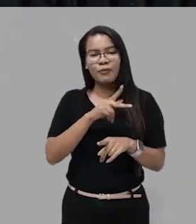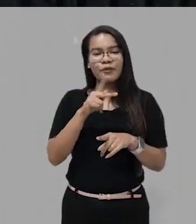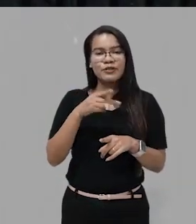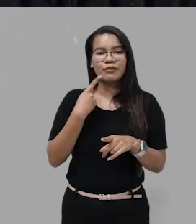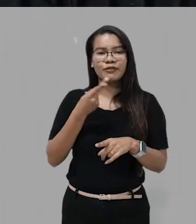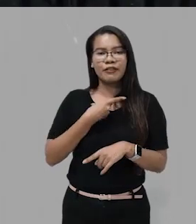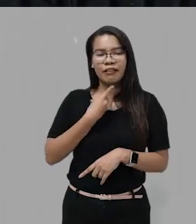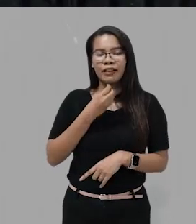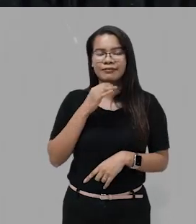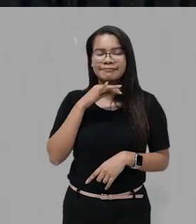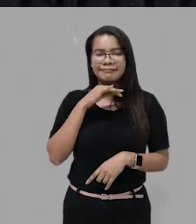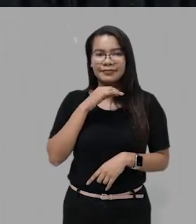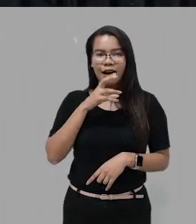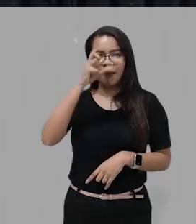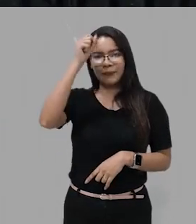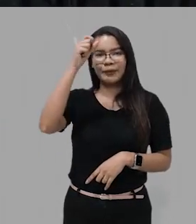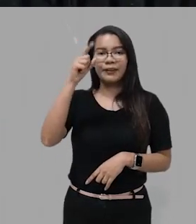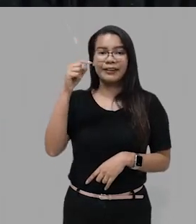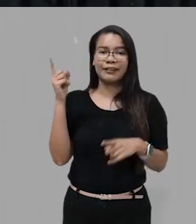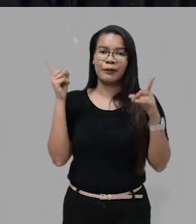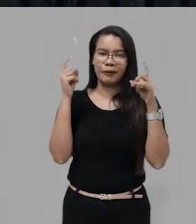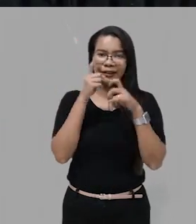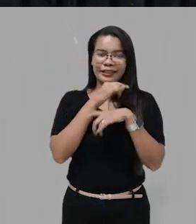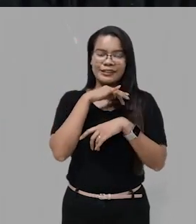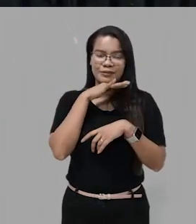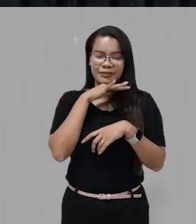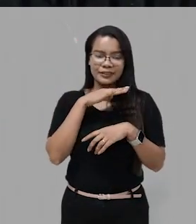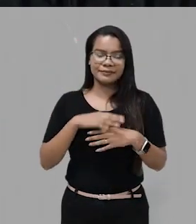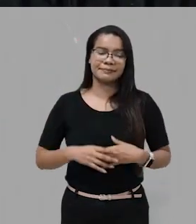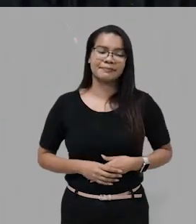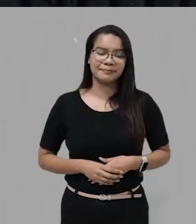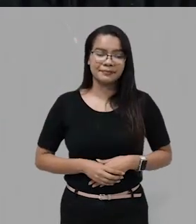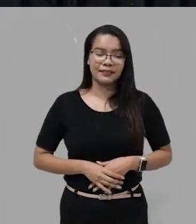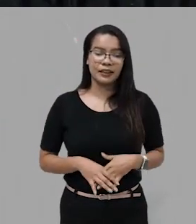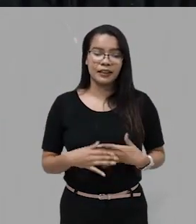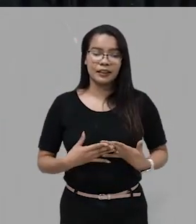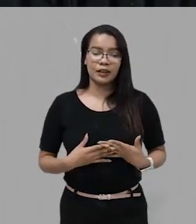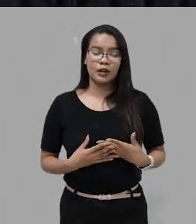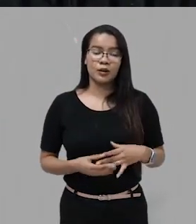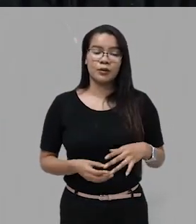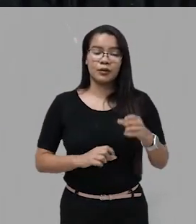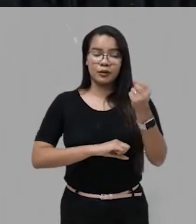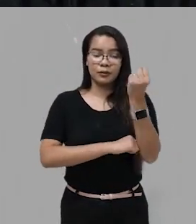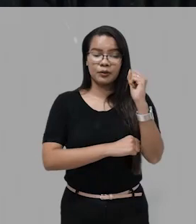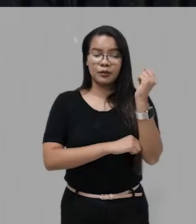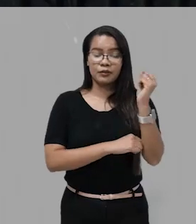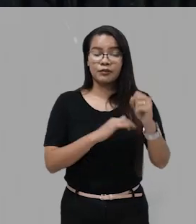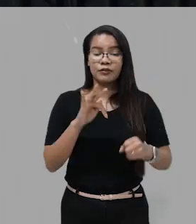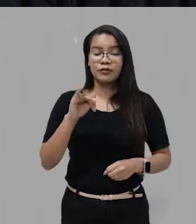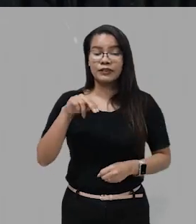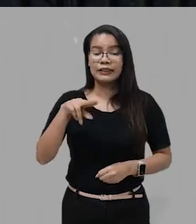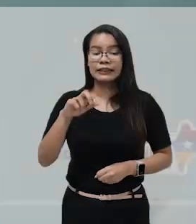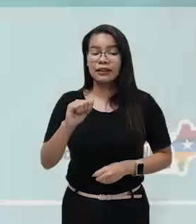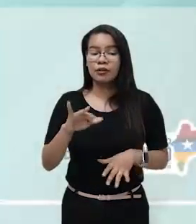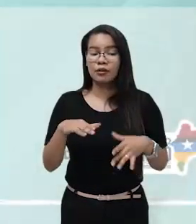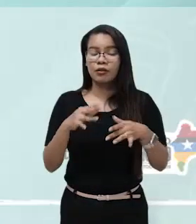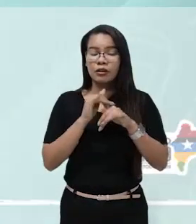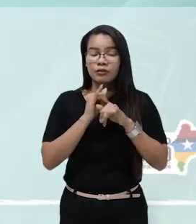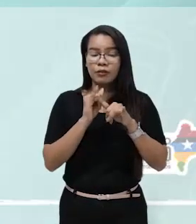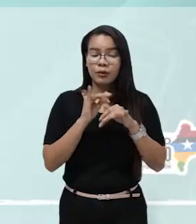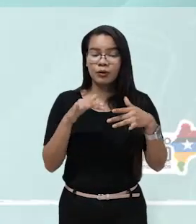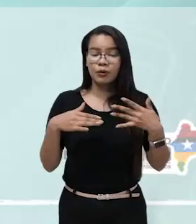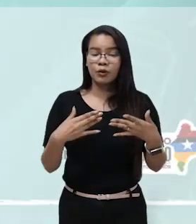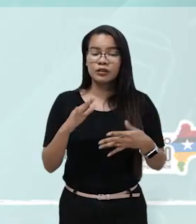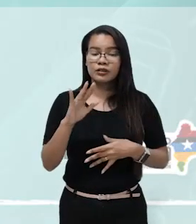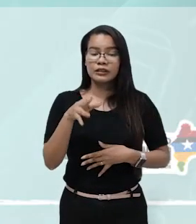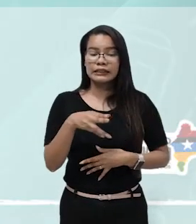tem uma boa coordenação. Está aqui, ó, a coordenação motora fina. Aí o que eu trouxe aqui de informação para vocês. Quando eu